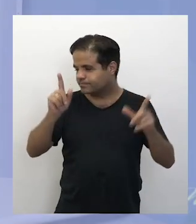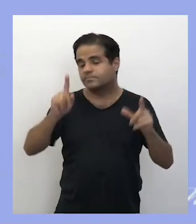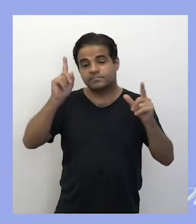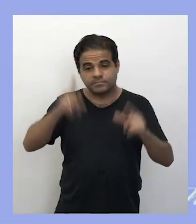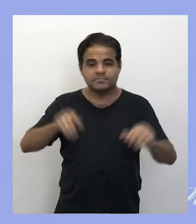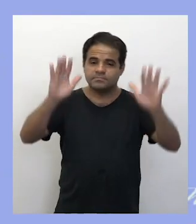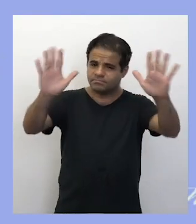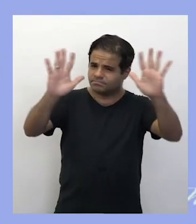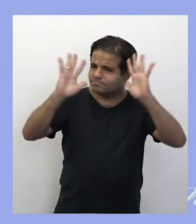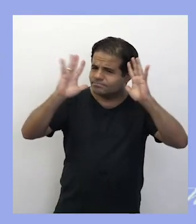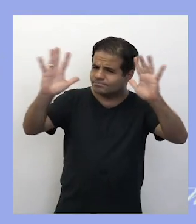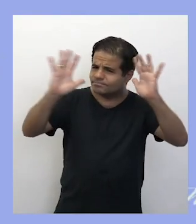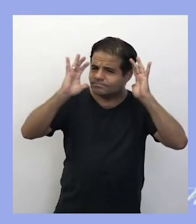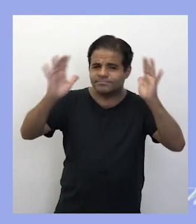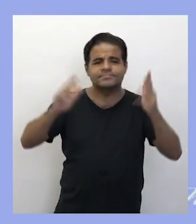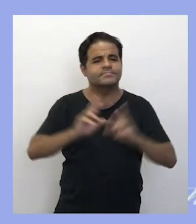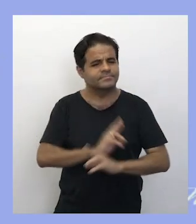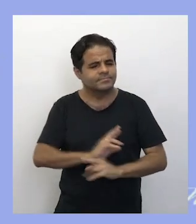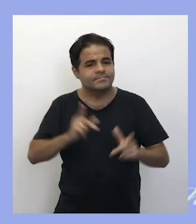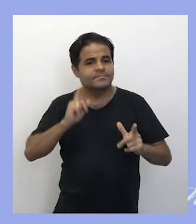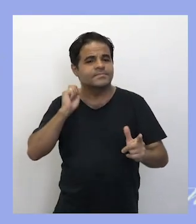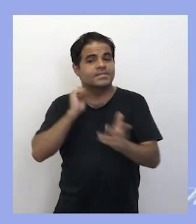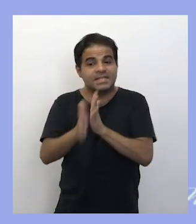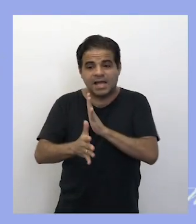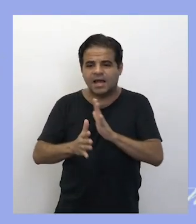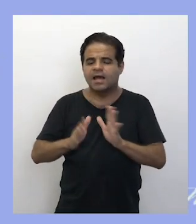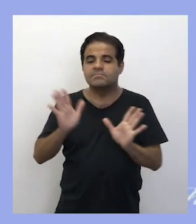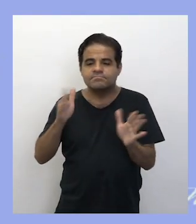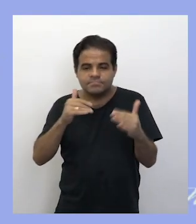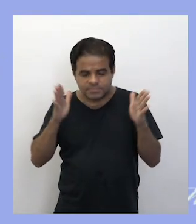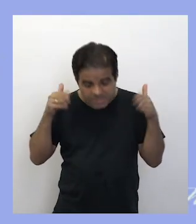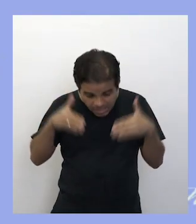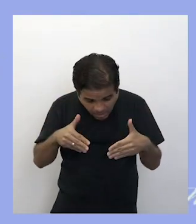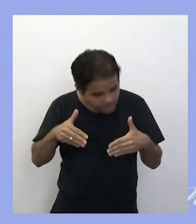pensar diferente, né? É sair da caixinha, como o